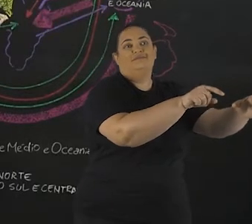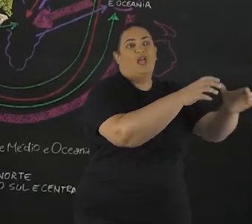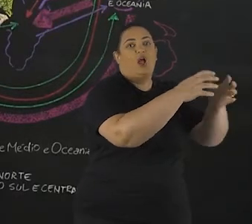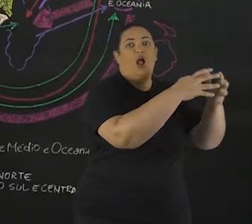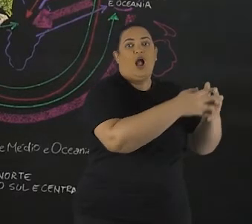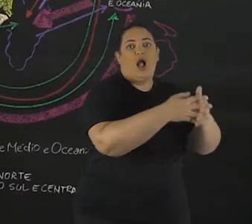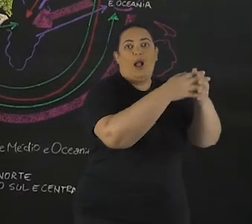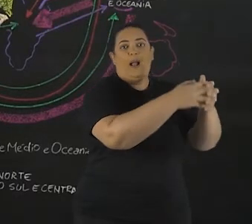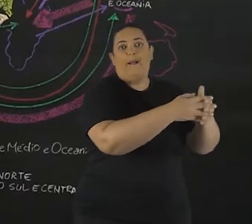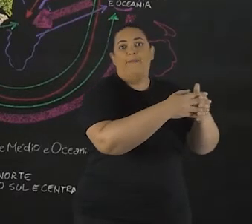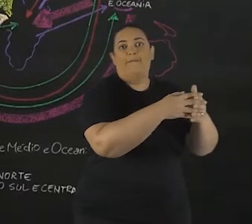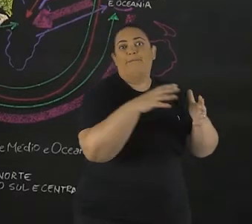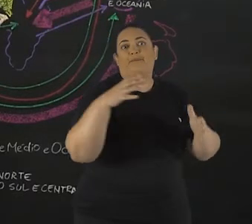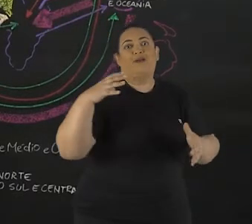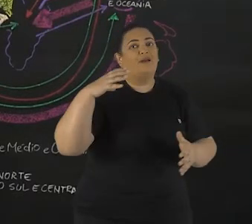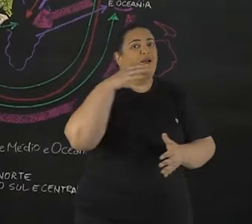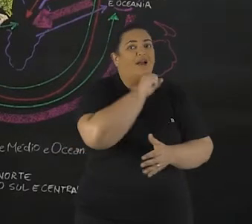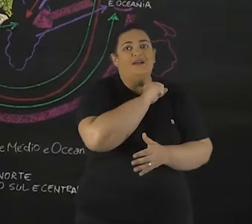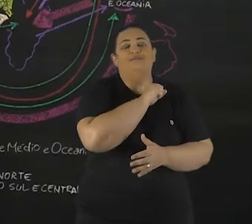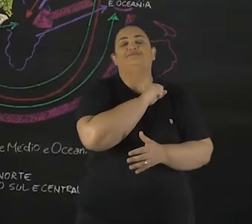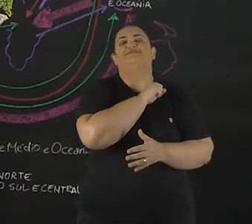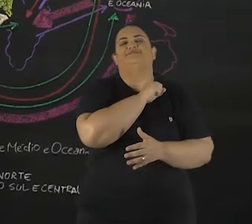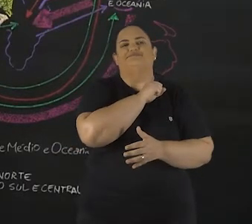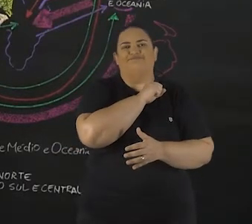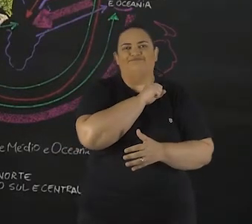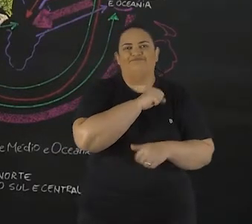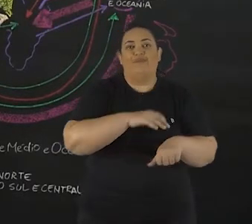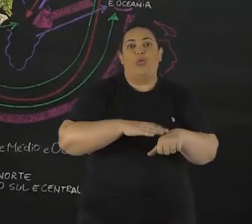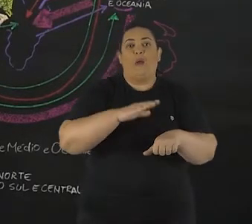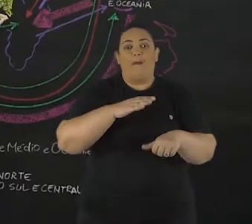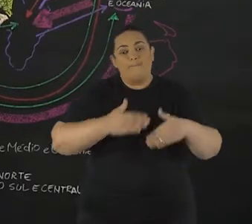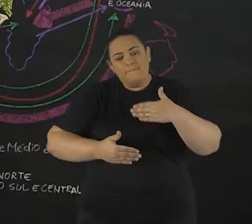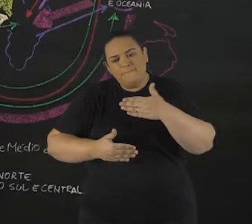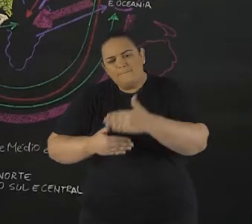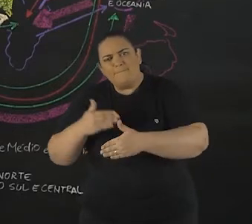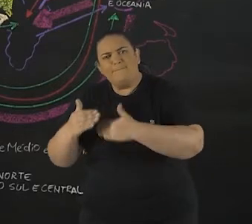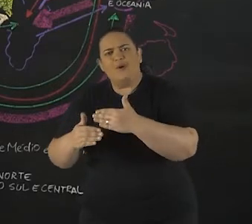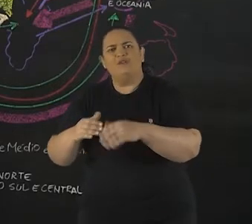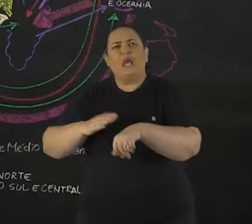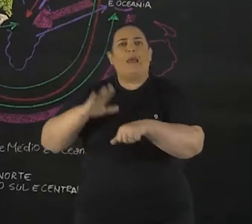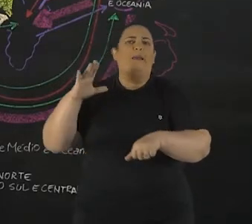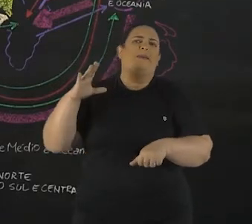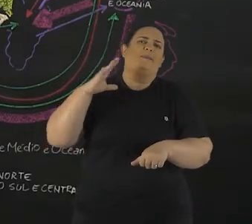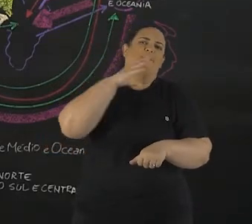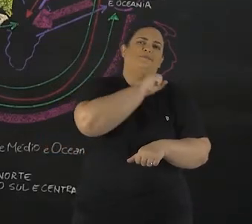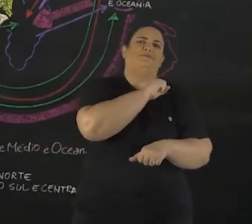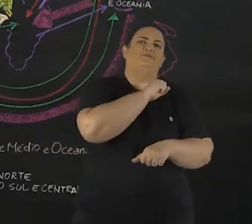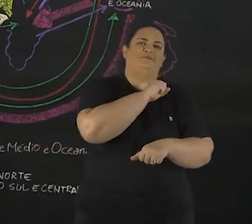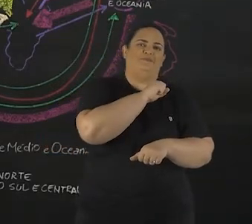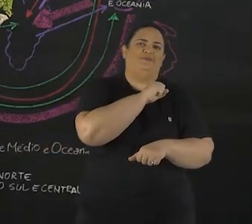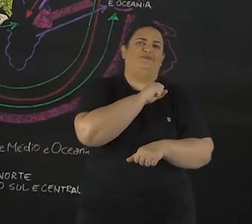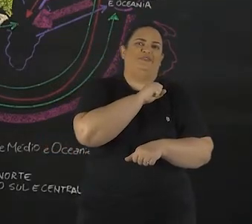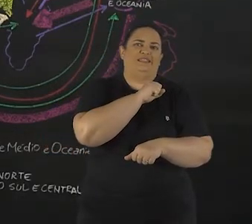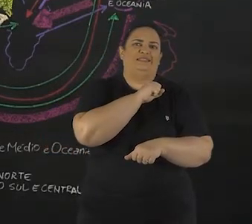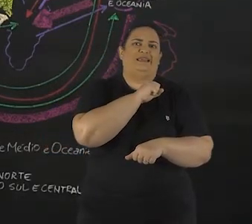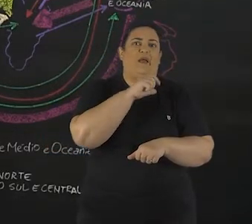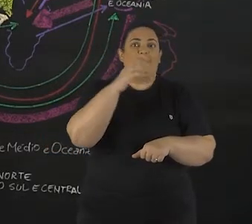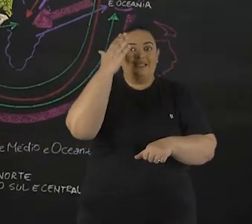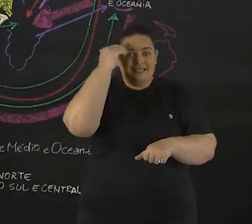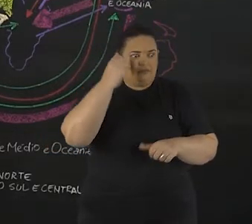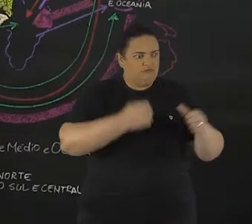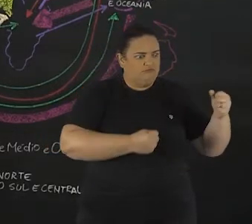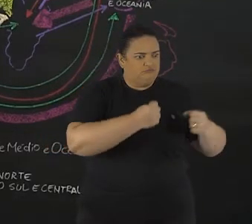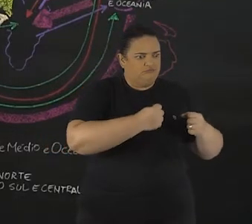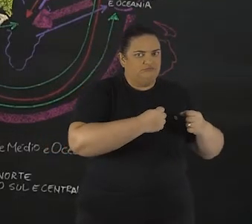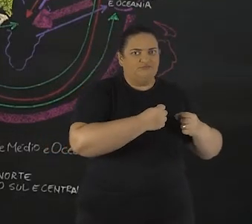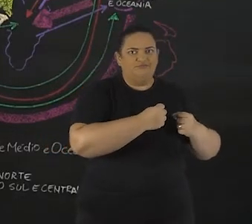caminhão. Essa forma acabou agilizando o processo e gerando uma maior velocidade aí nessa logística de